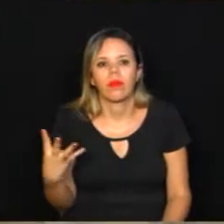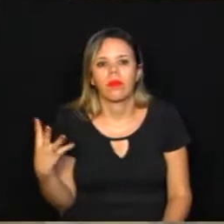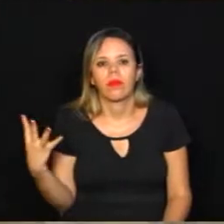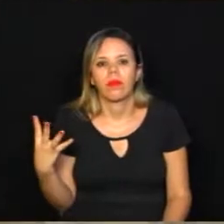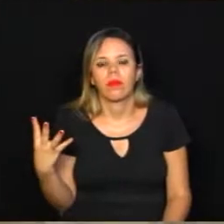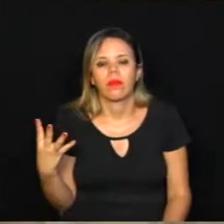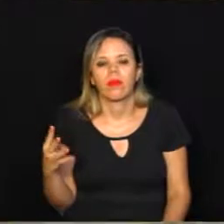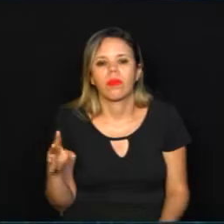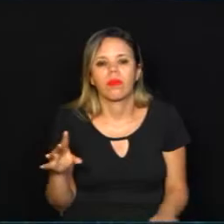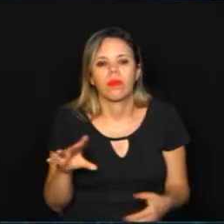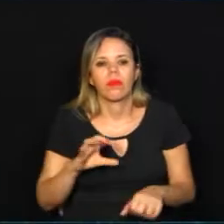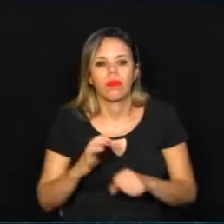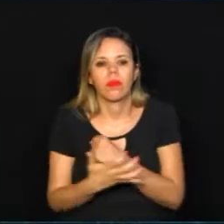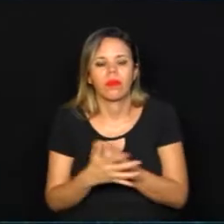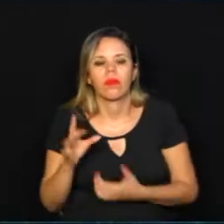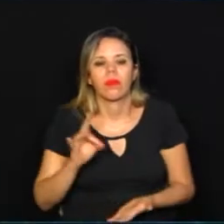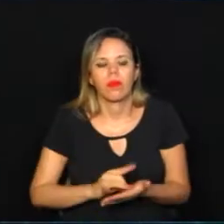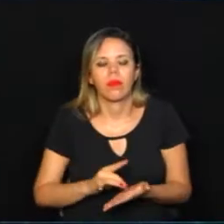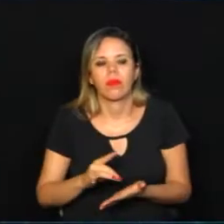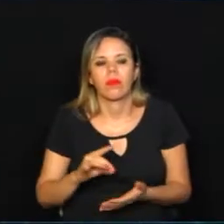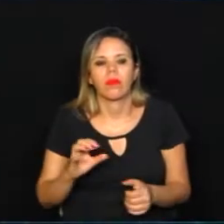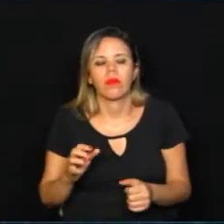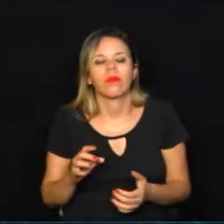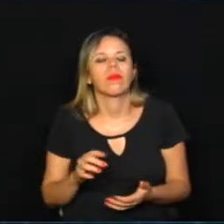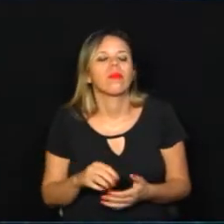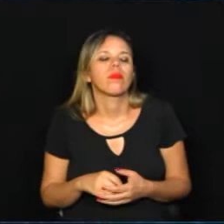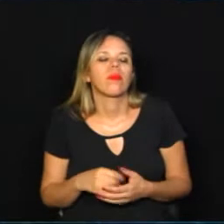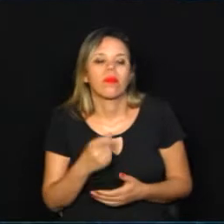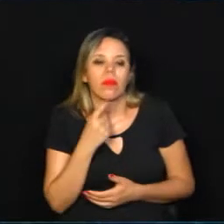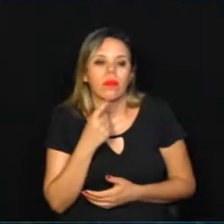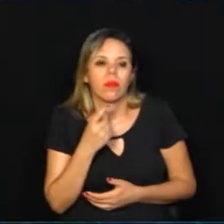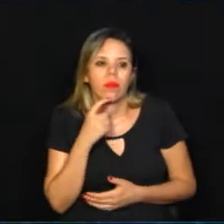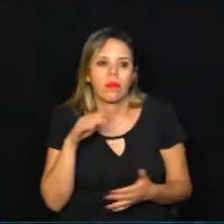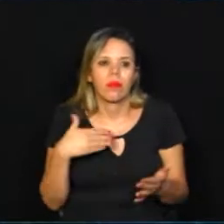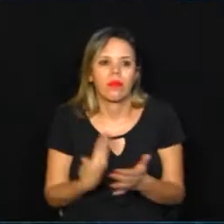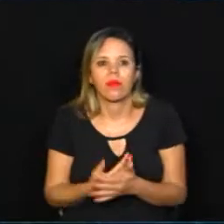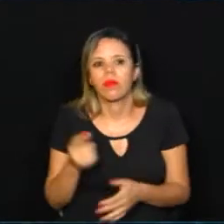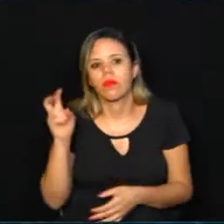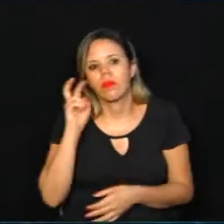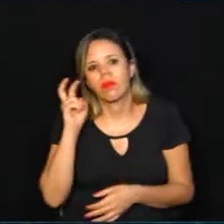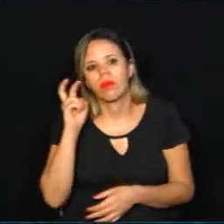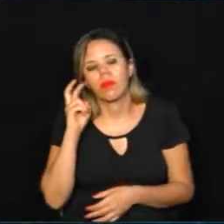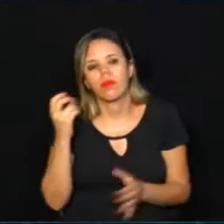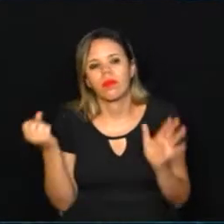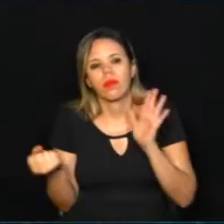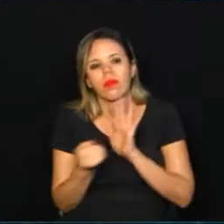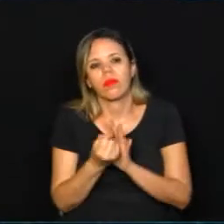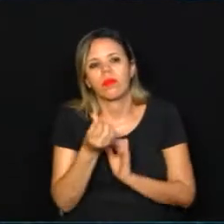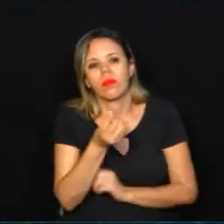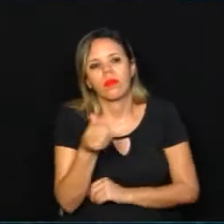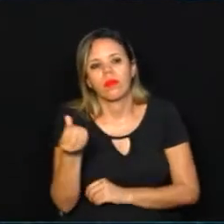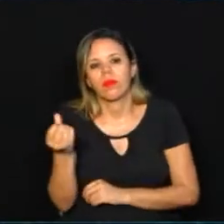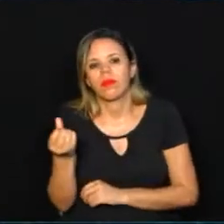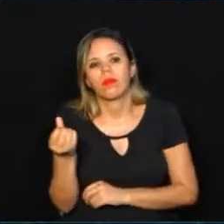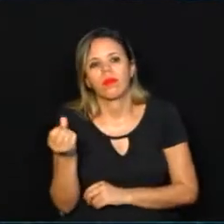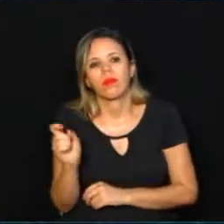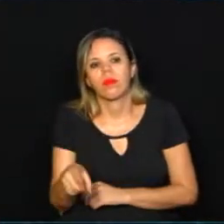164.244 casos confirmados da doença e Campinas, até esta quinta-feira, registrava